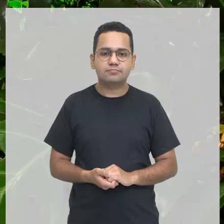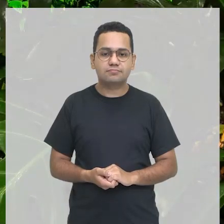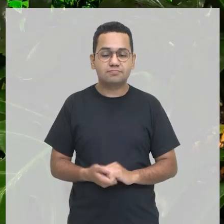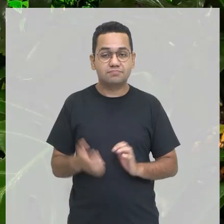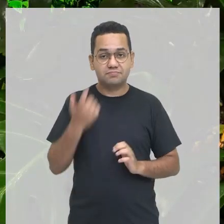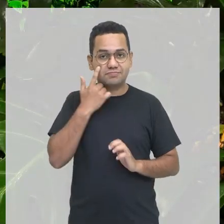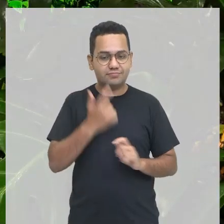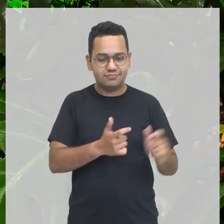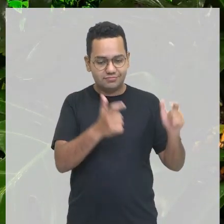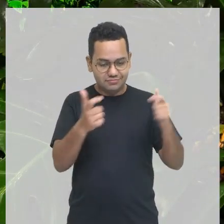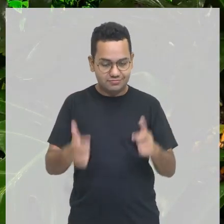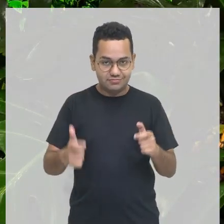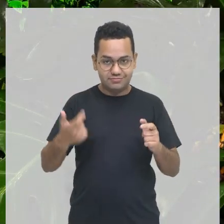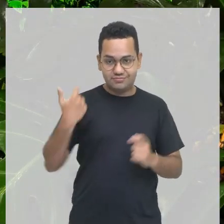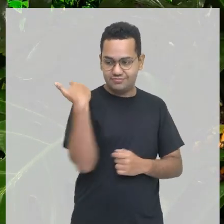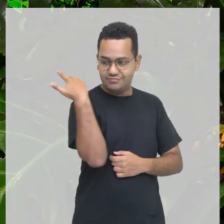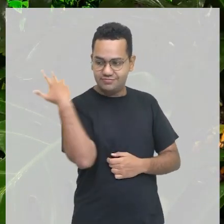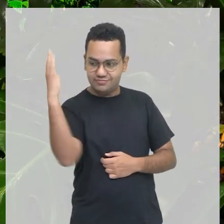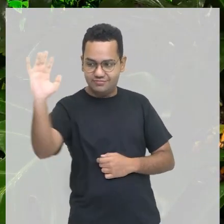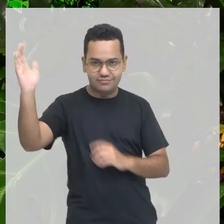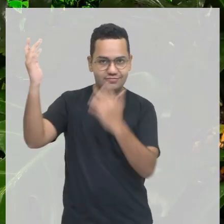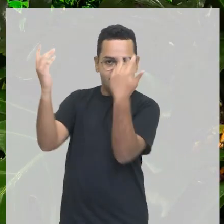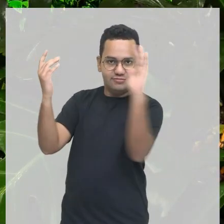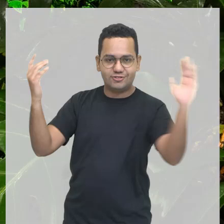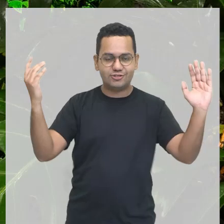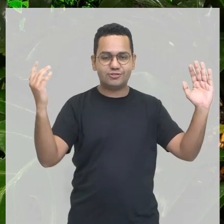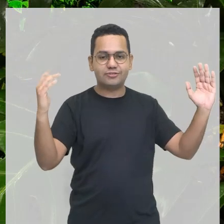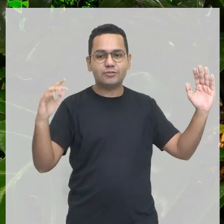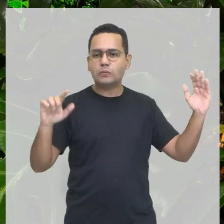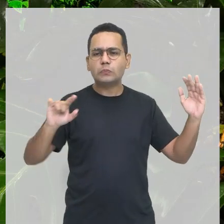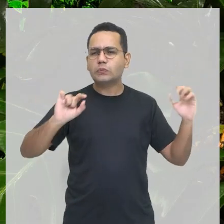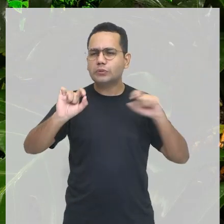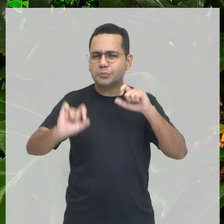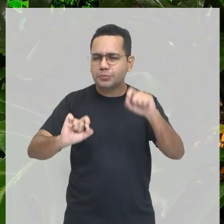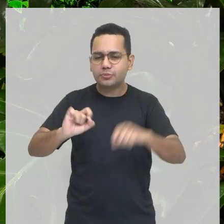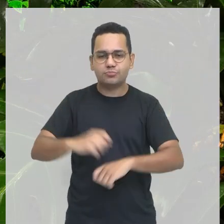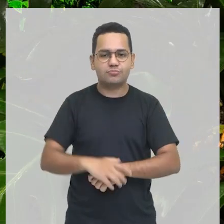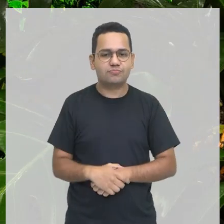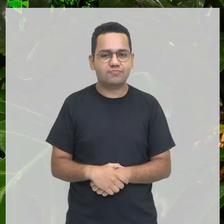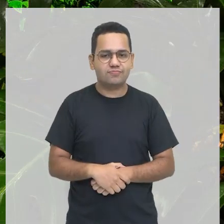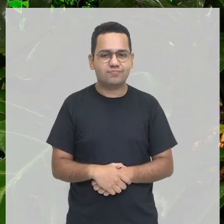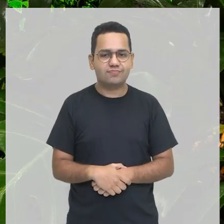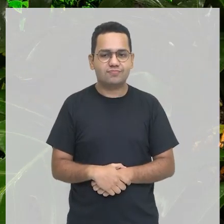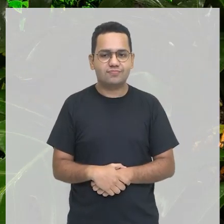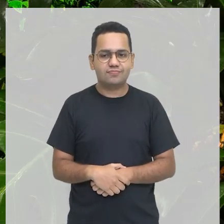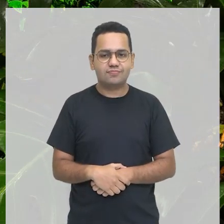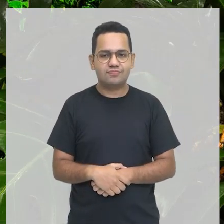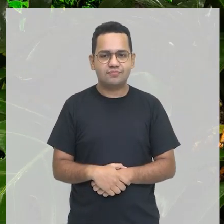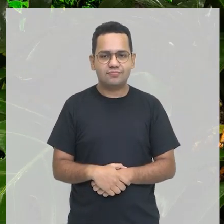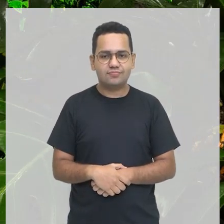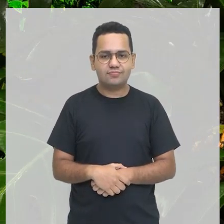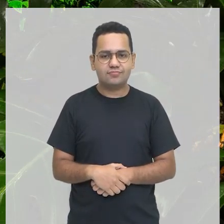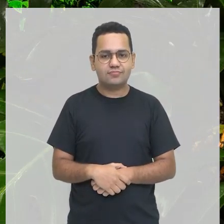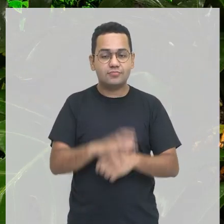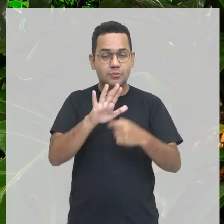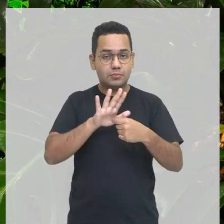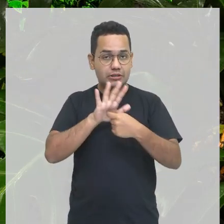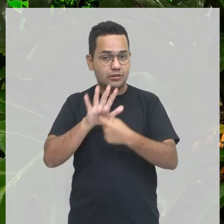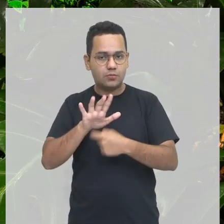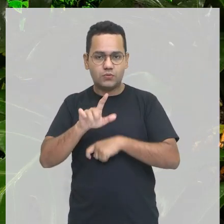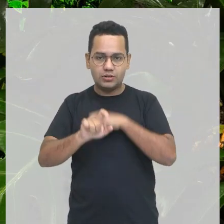Estou aqui no meio da floresta, olha, já para conversar com vocês, apresentar para vocês as relações que